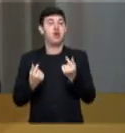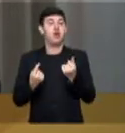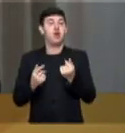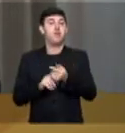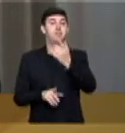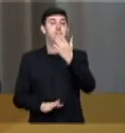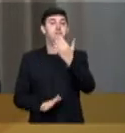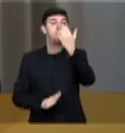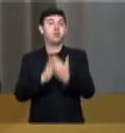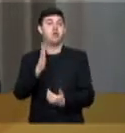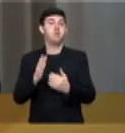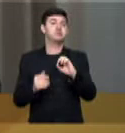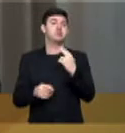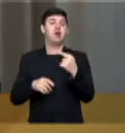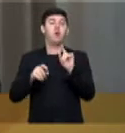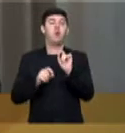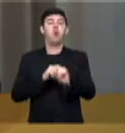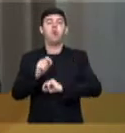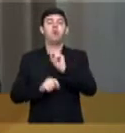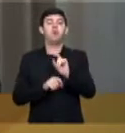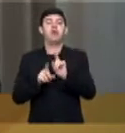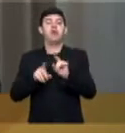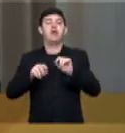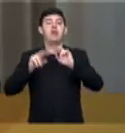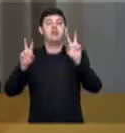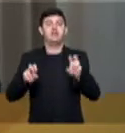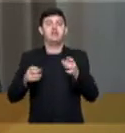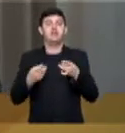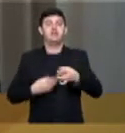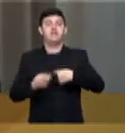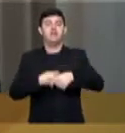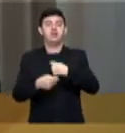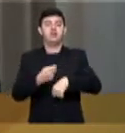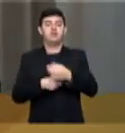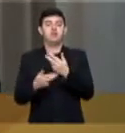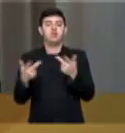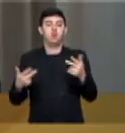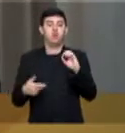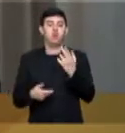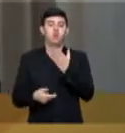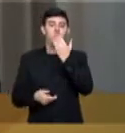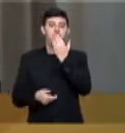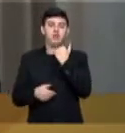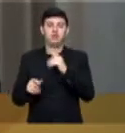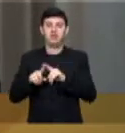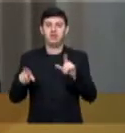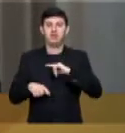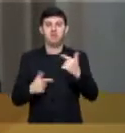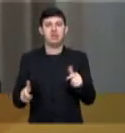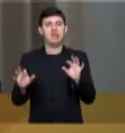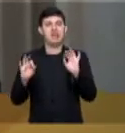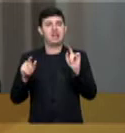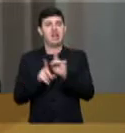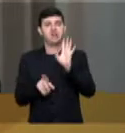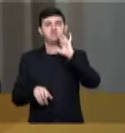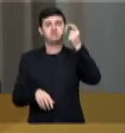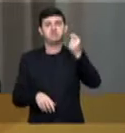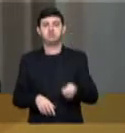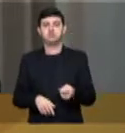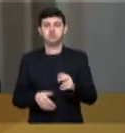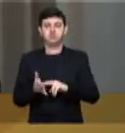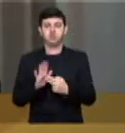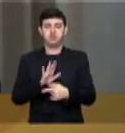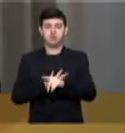outras promoções relacionadas a alimentos. Né? Então, diante disso, não há uma solução pela continuidade